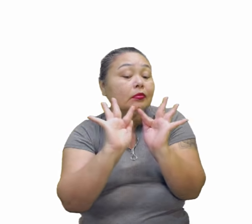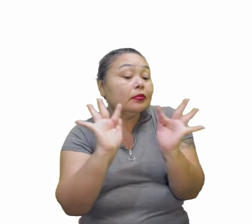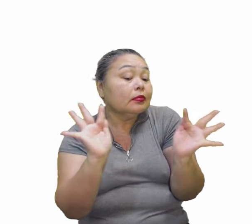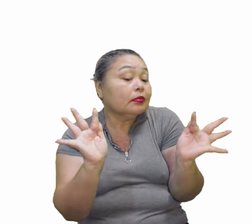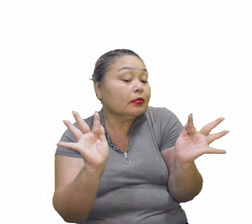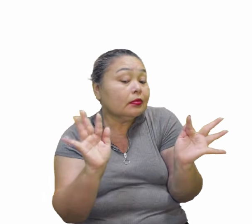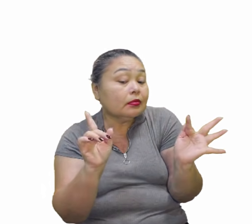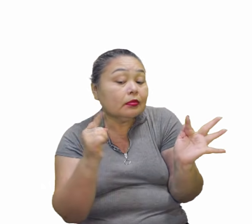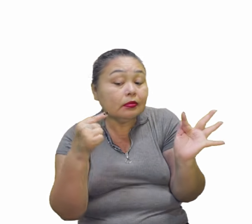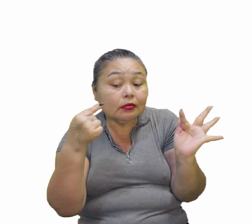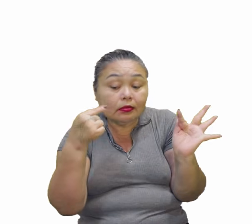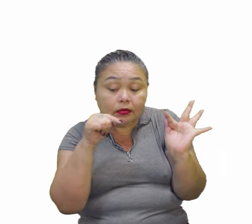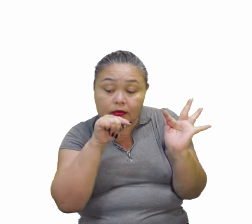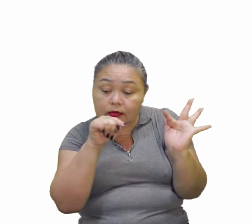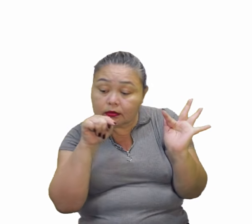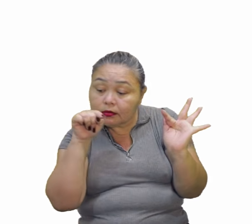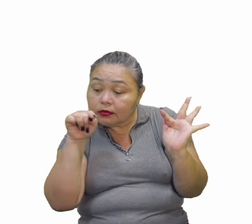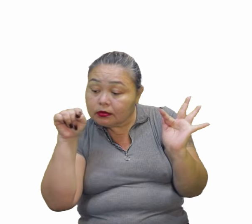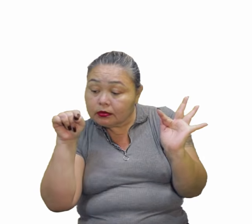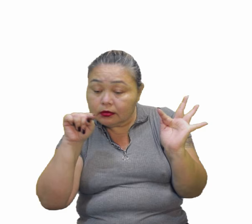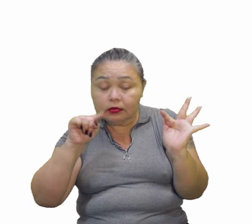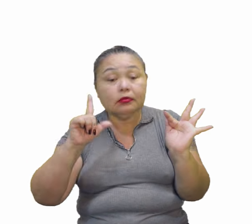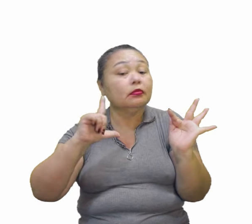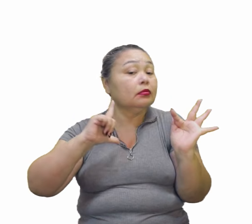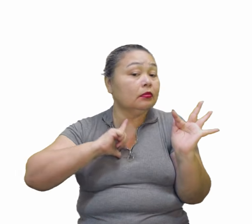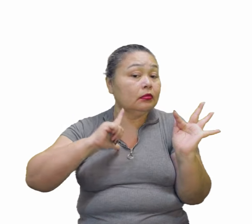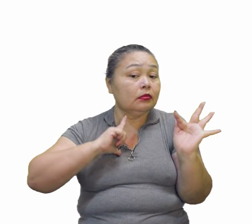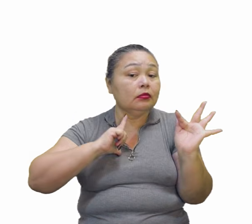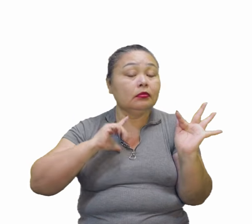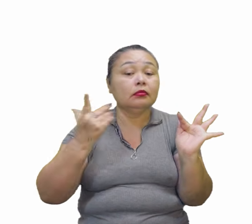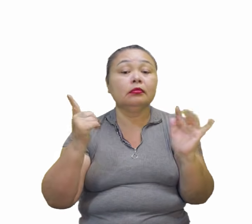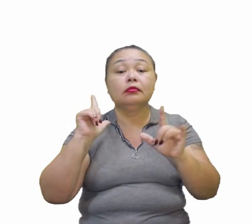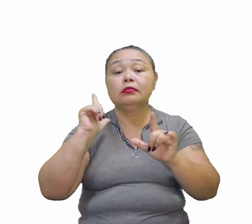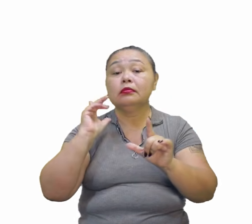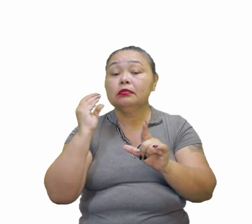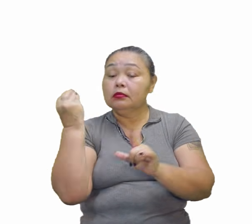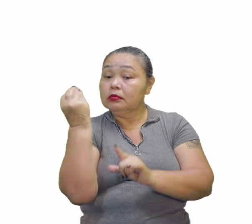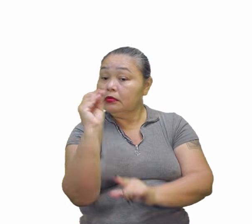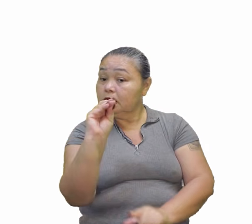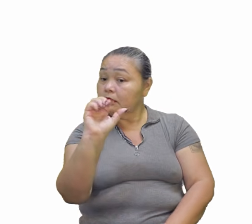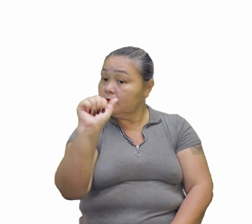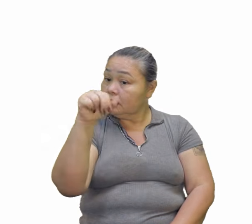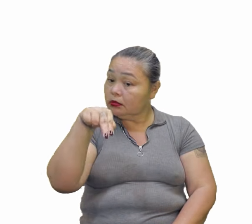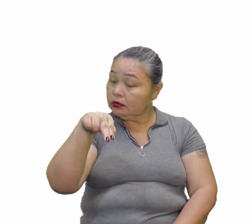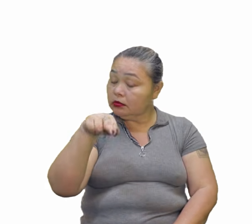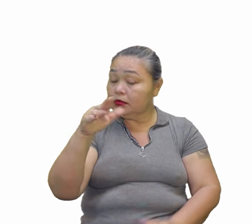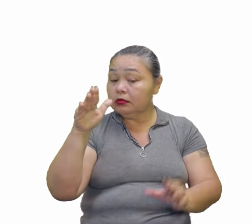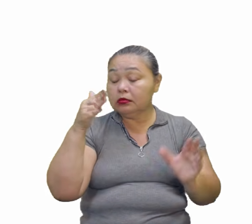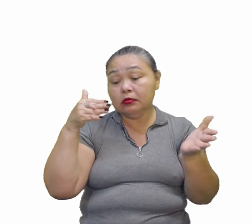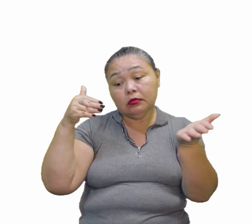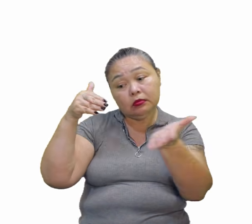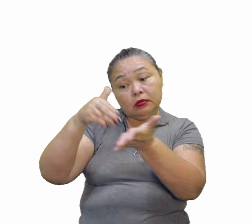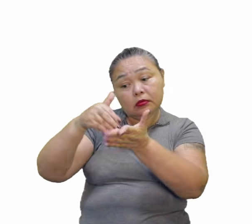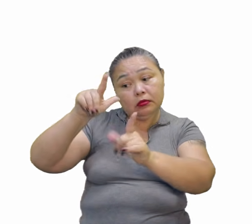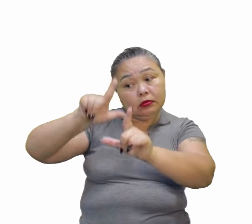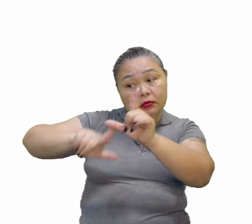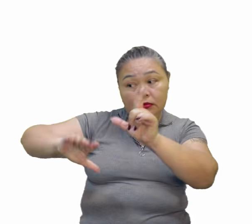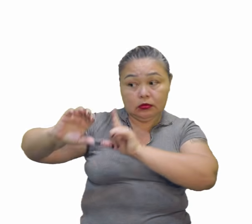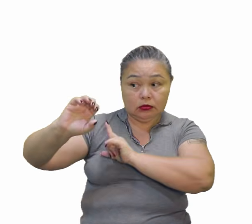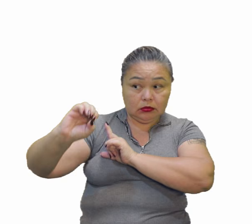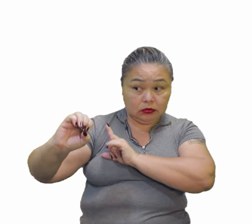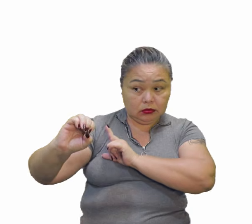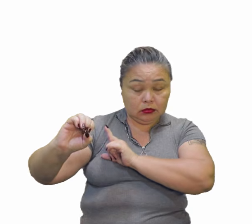tipo simples. Então, o meu infixo sempre vai ser o AN e a terminação vai ser a letra